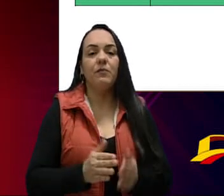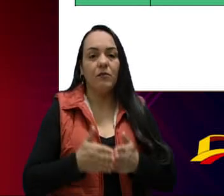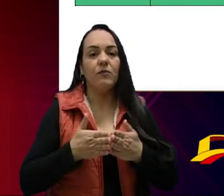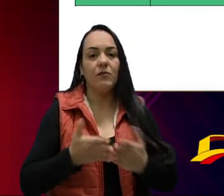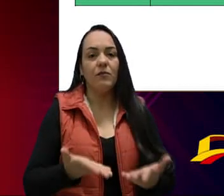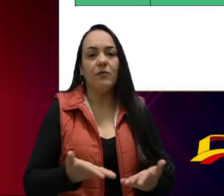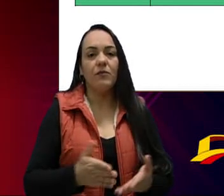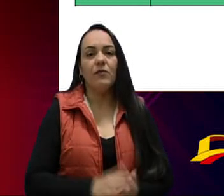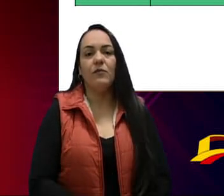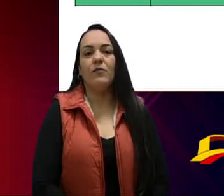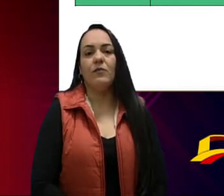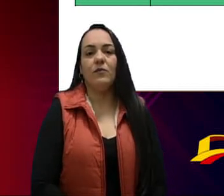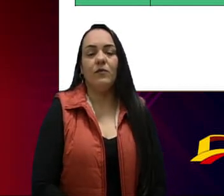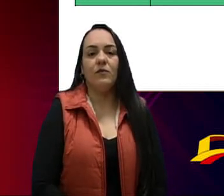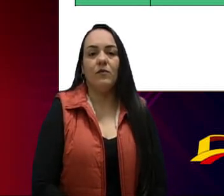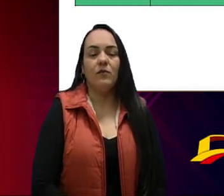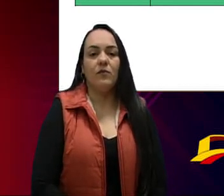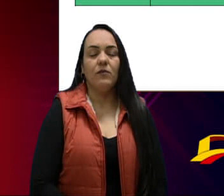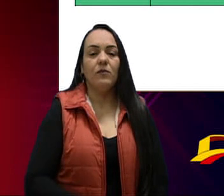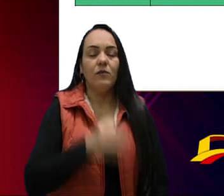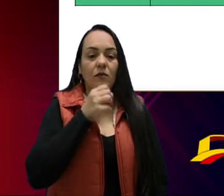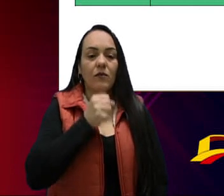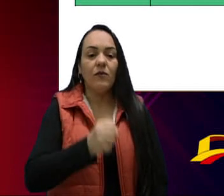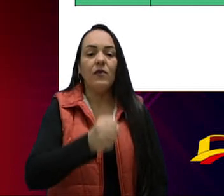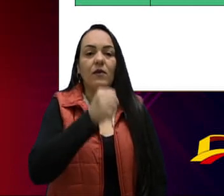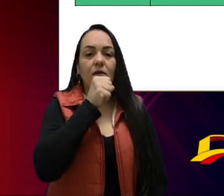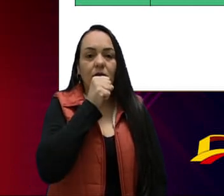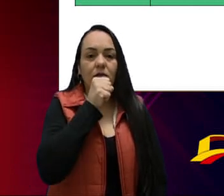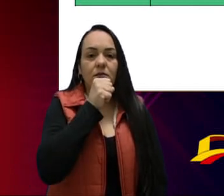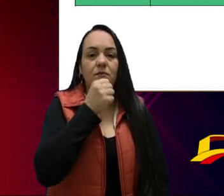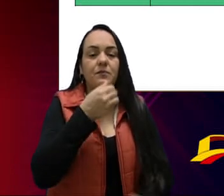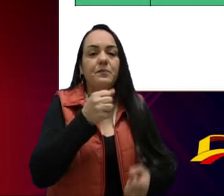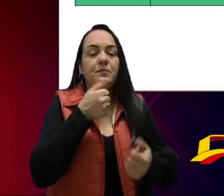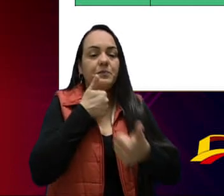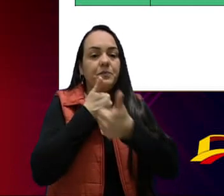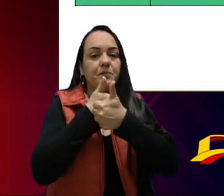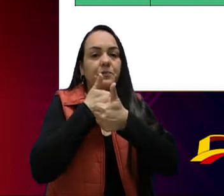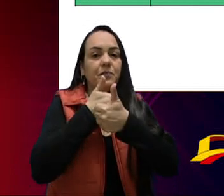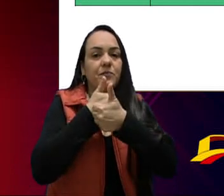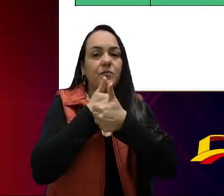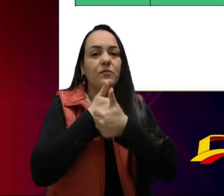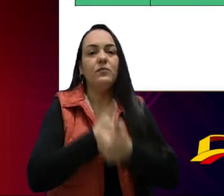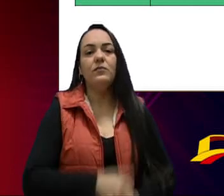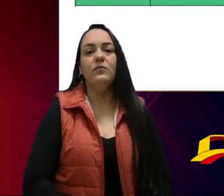favor e não pode tirar o microfone para falar mais perto